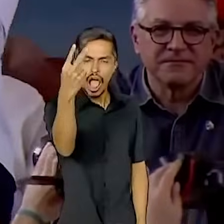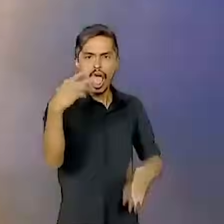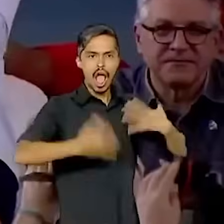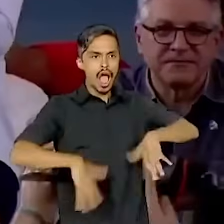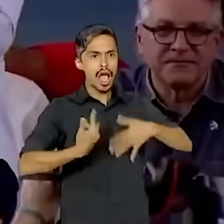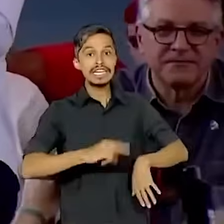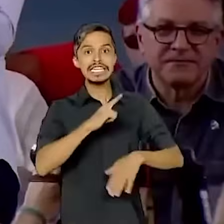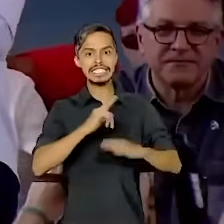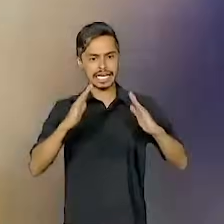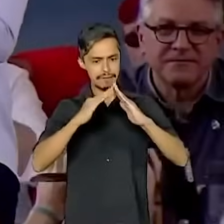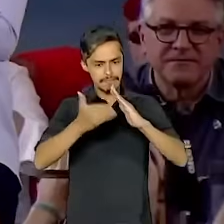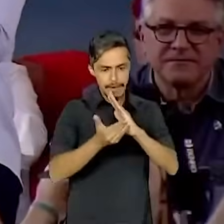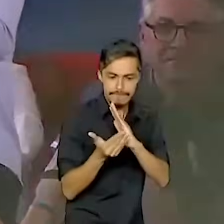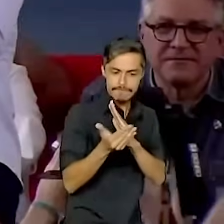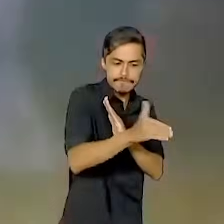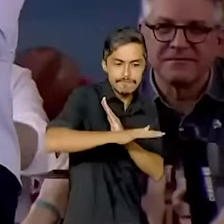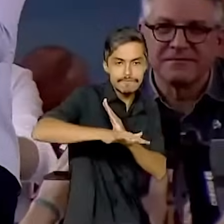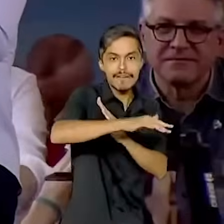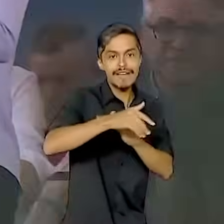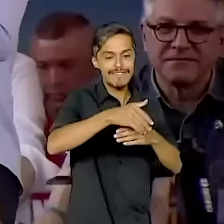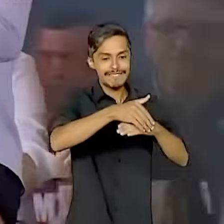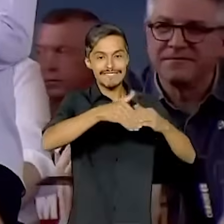A varanda é